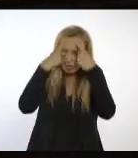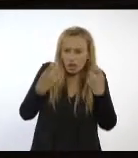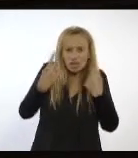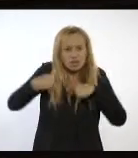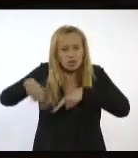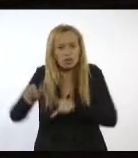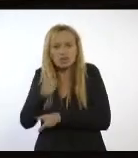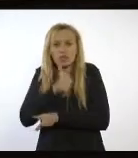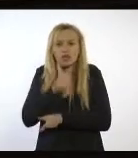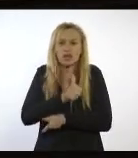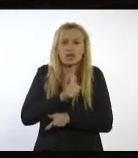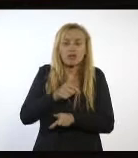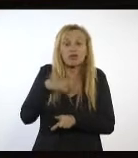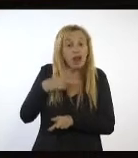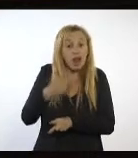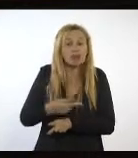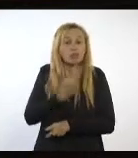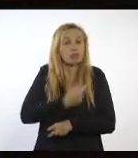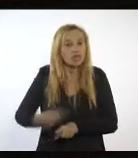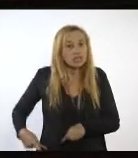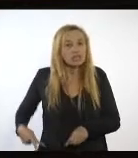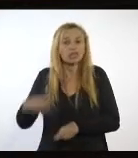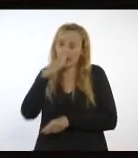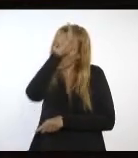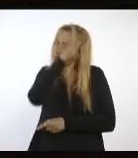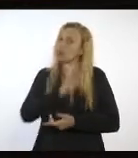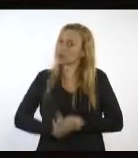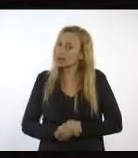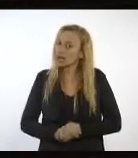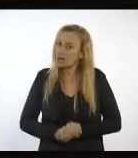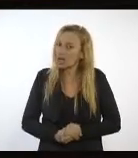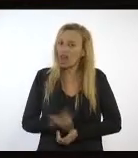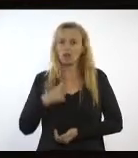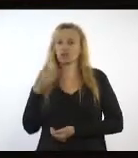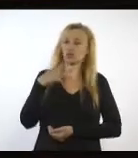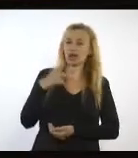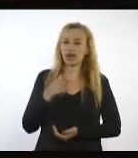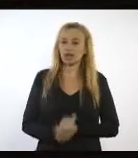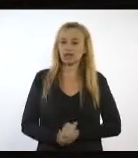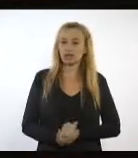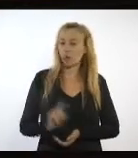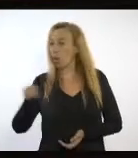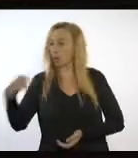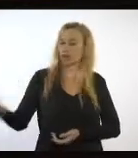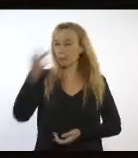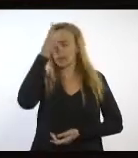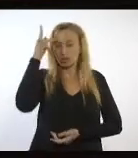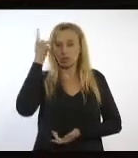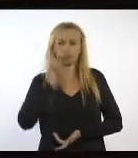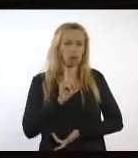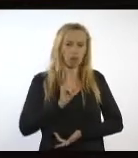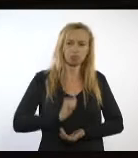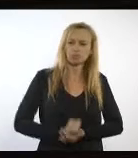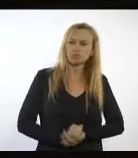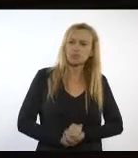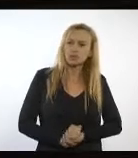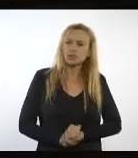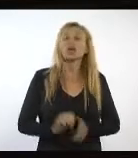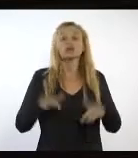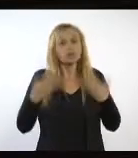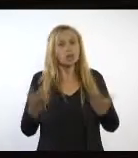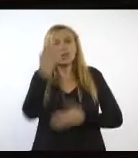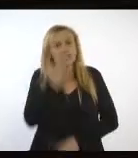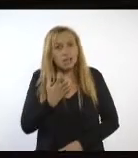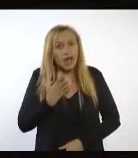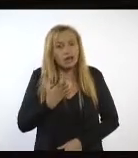Isso foi falado pelo presidente da República. Eu não estou falando que foi uma outra figura. Então isso é